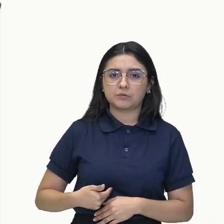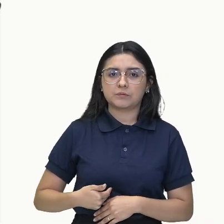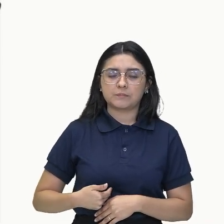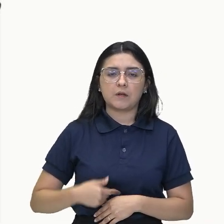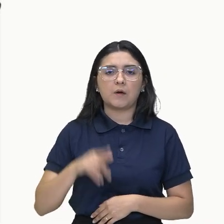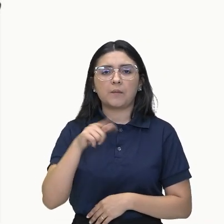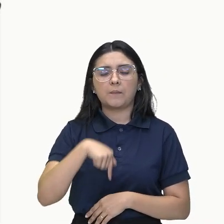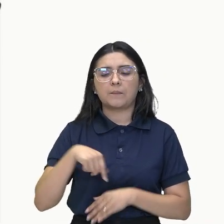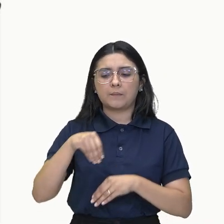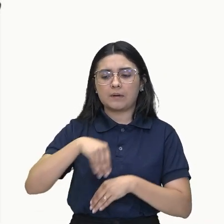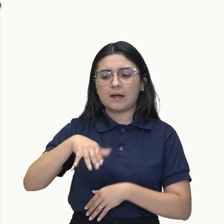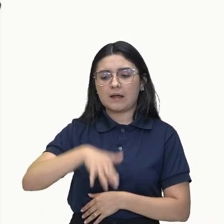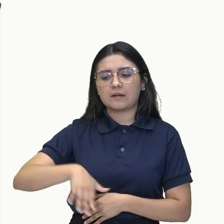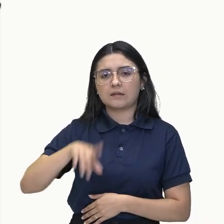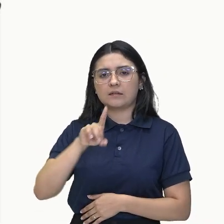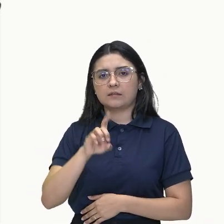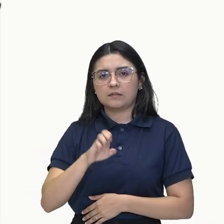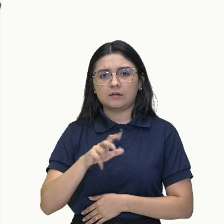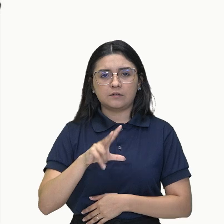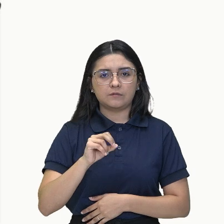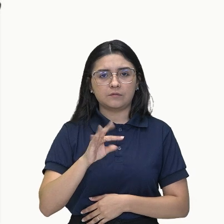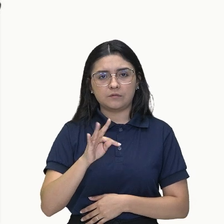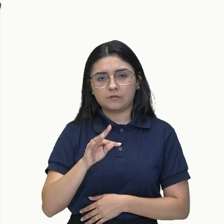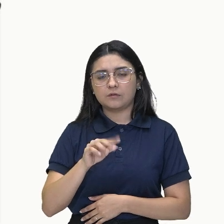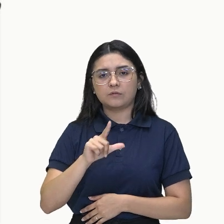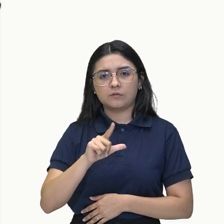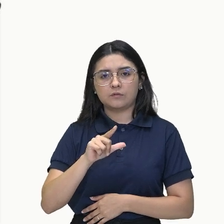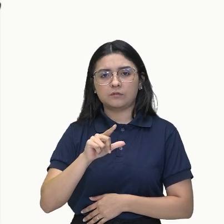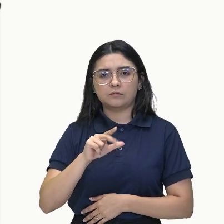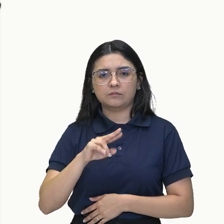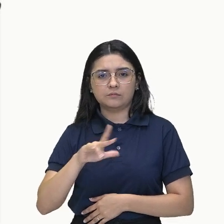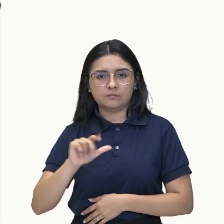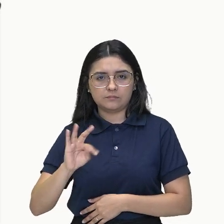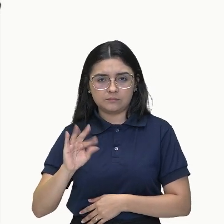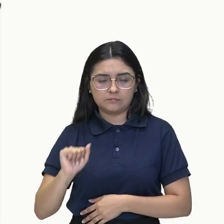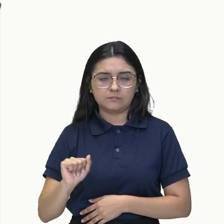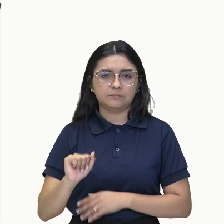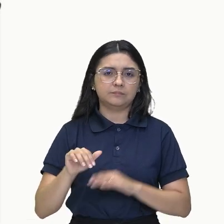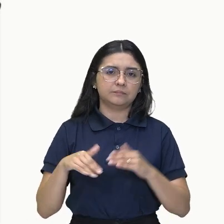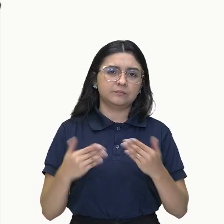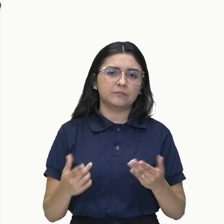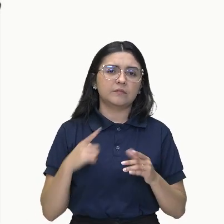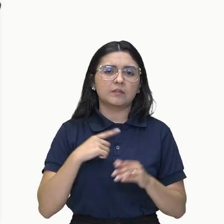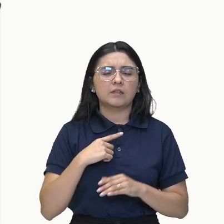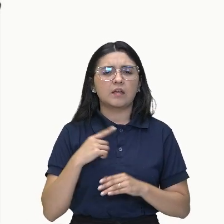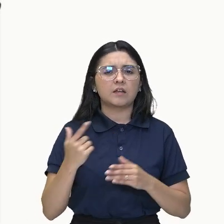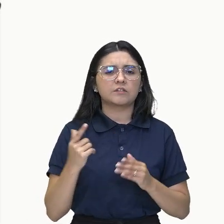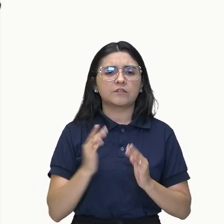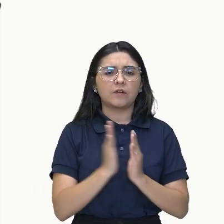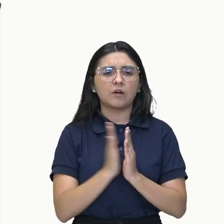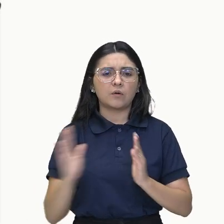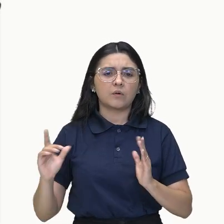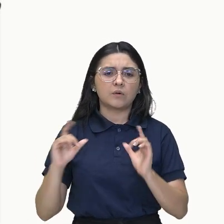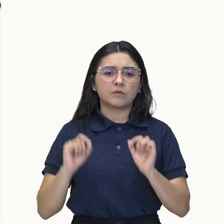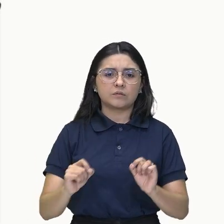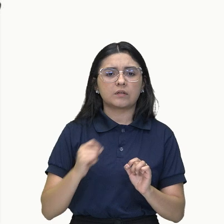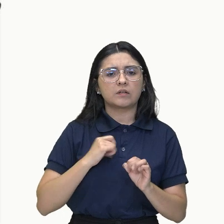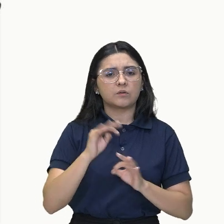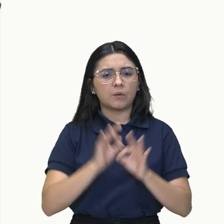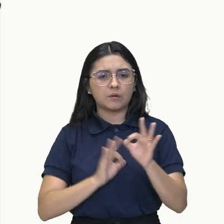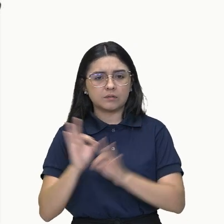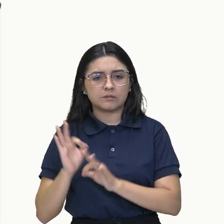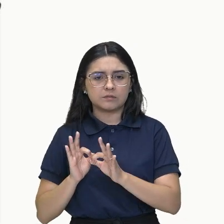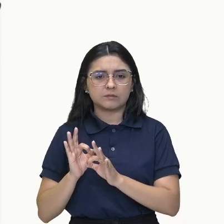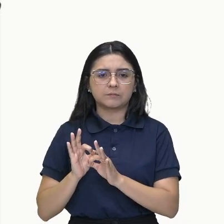devoluta. Depois de independência, alguns projetos de lei tentaram regulamentar essa questão, dando critérios mais